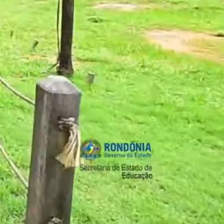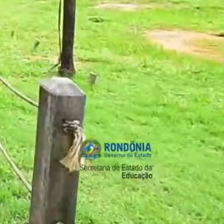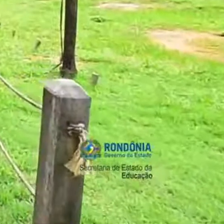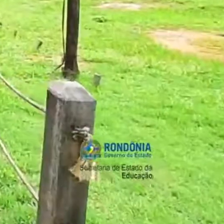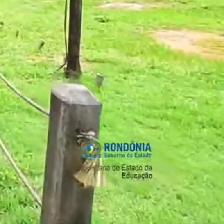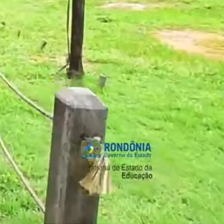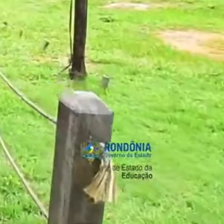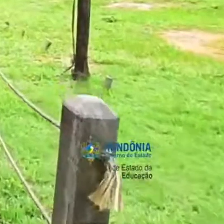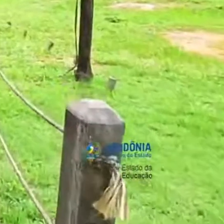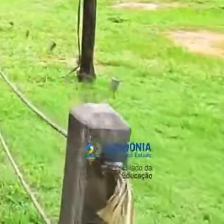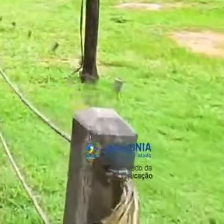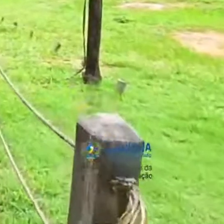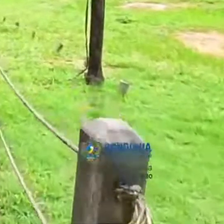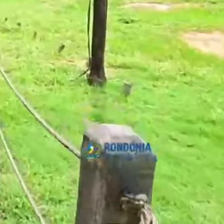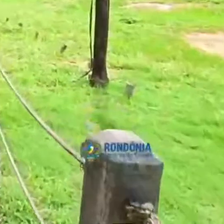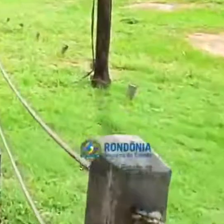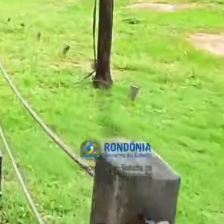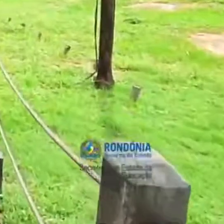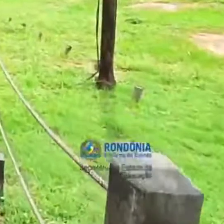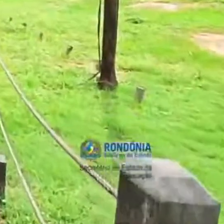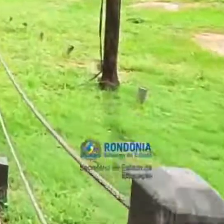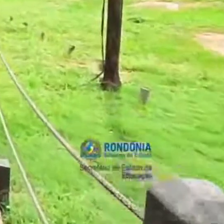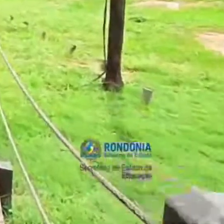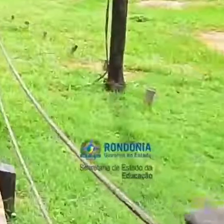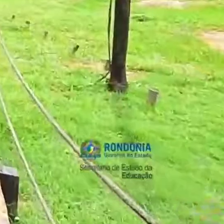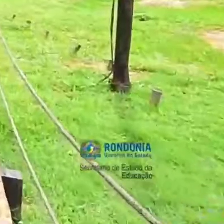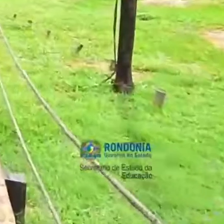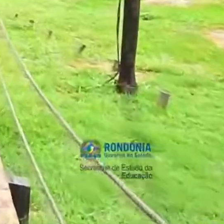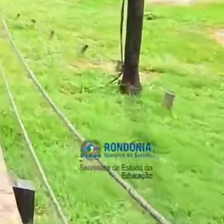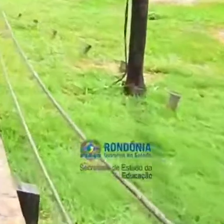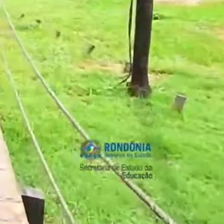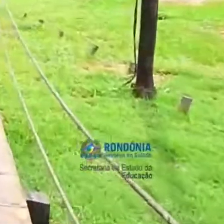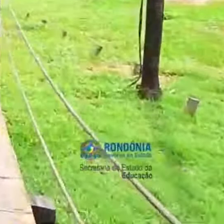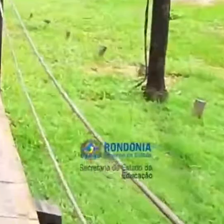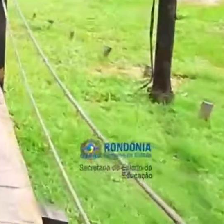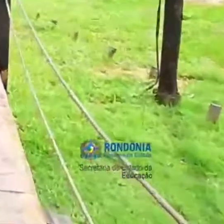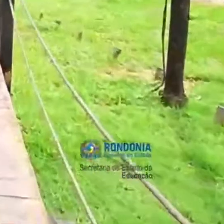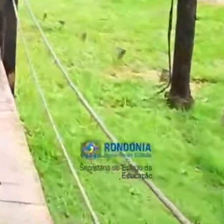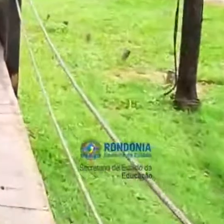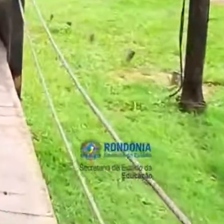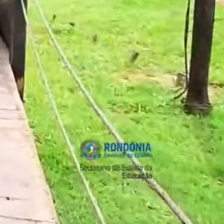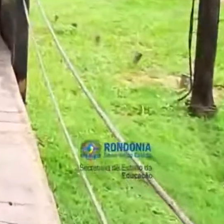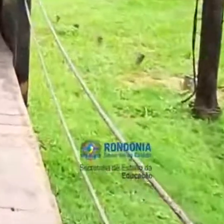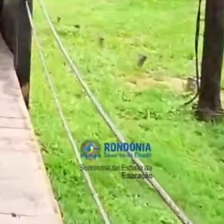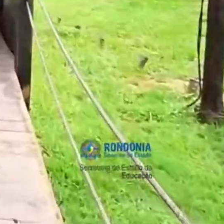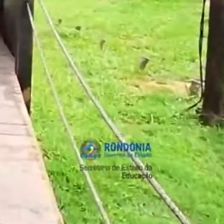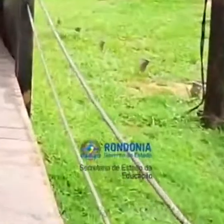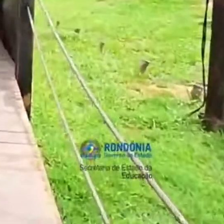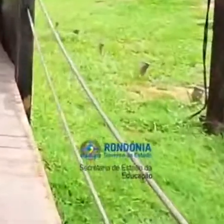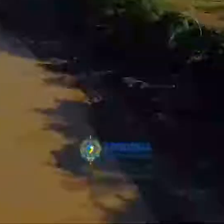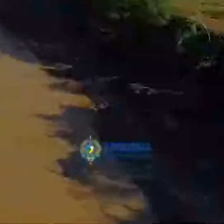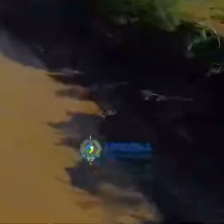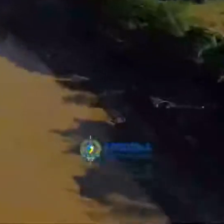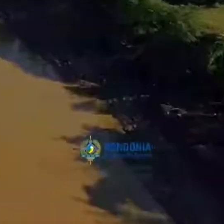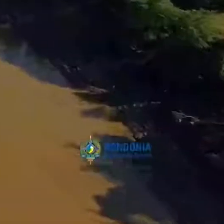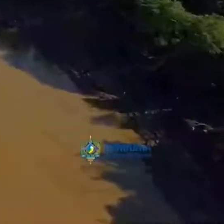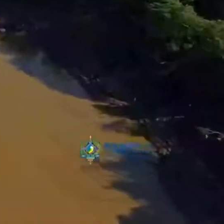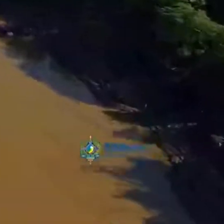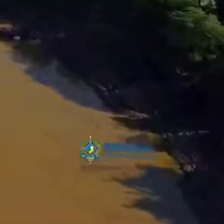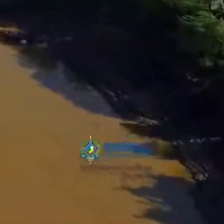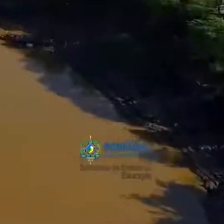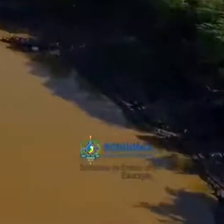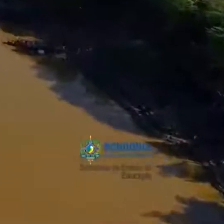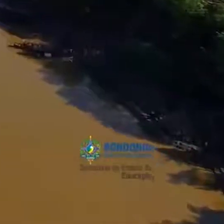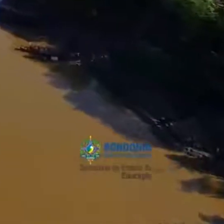Em 1907, Rondon, no posto de major do Corpo de Engenheiro Militar, recebeu uma missão: construir a